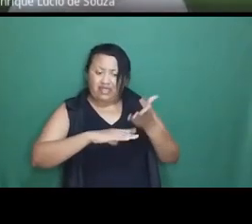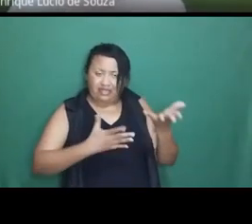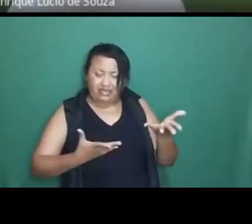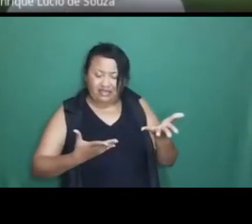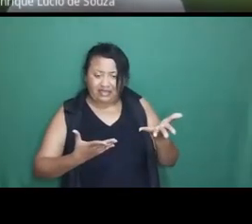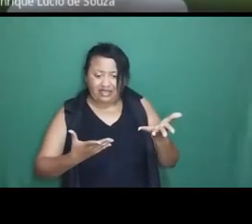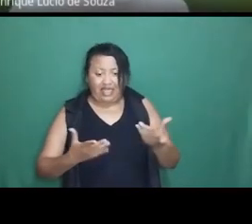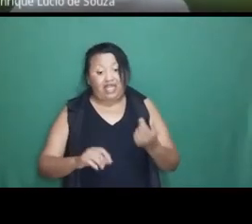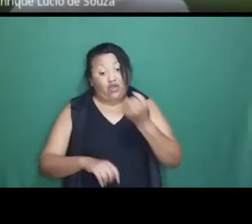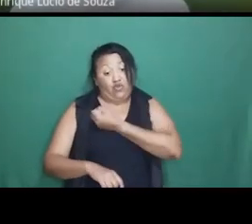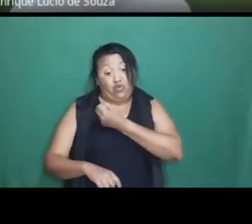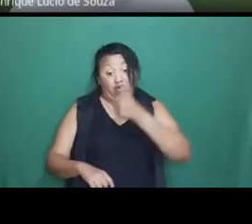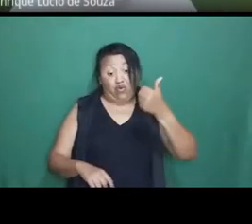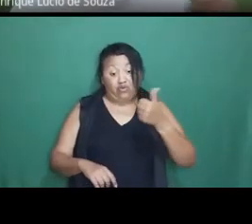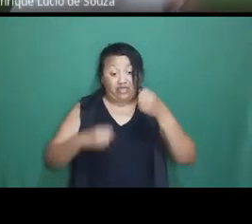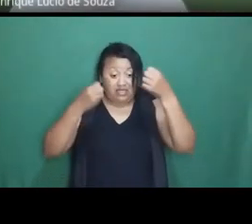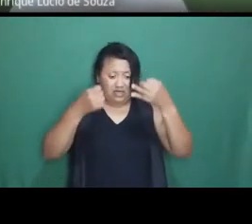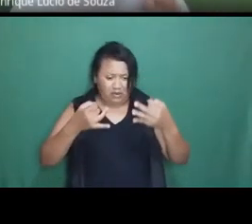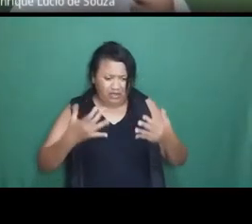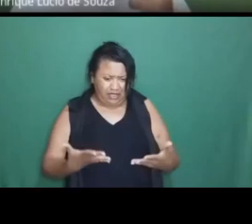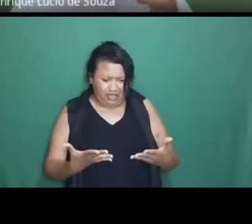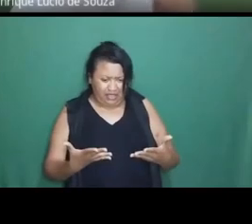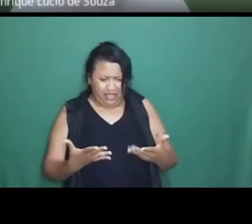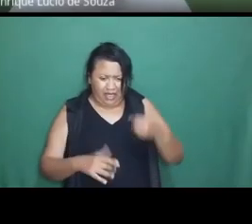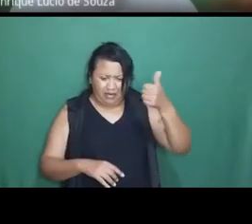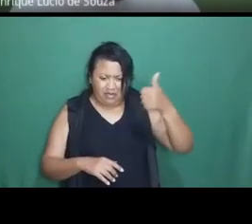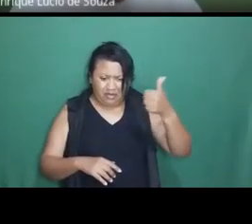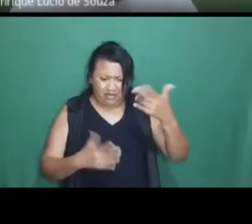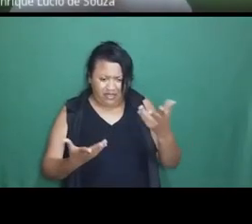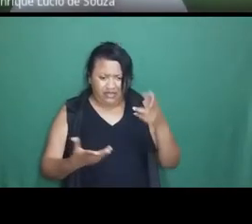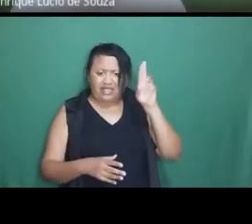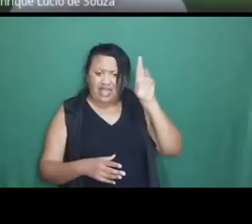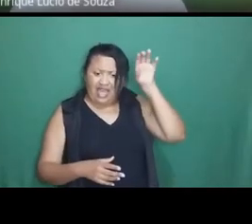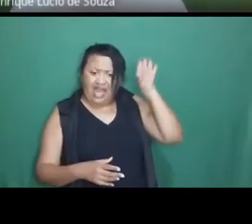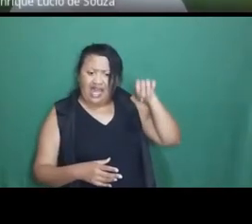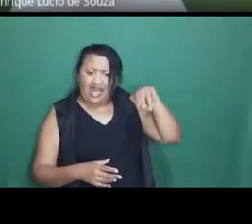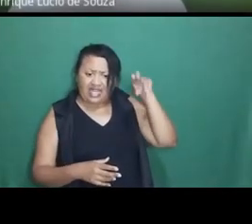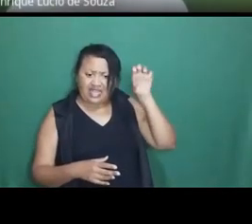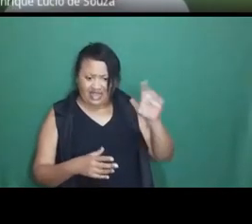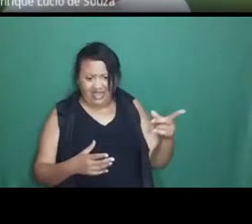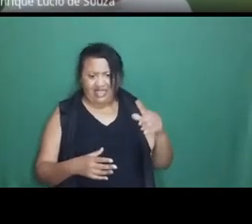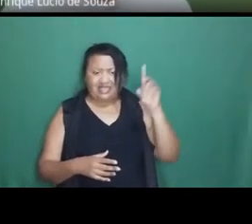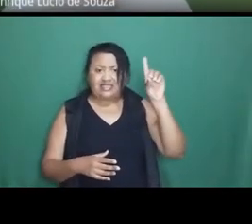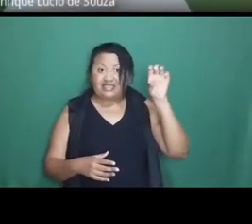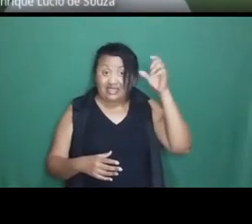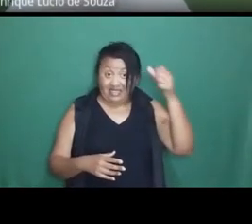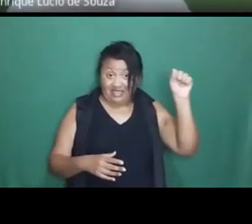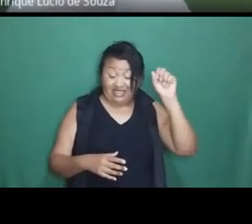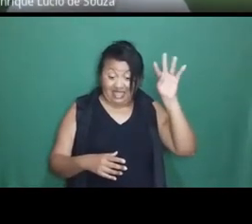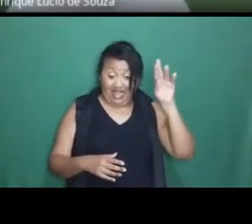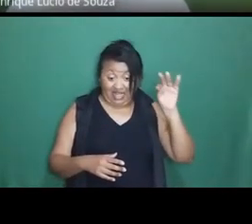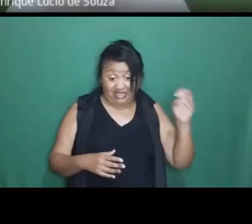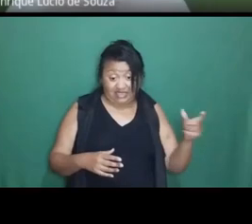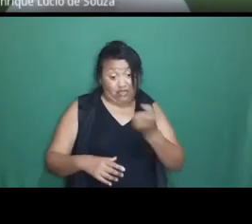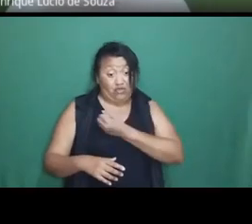o número 1 tá falando Aí essa primeira afirmativa do racionalismo né número doutrina